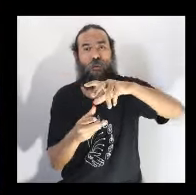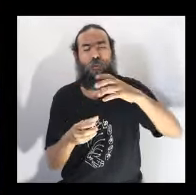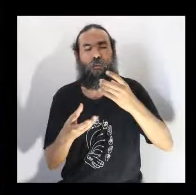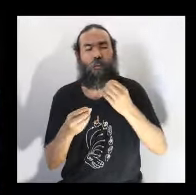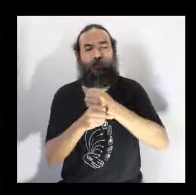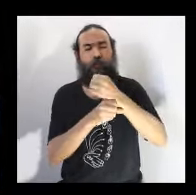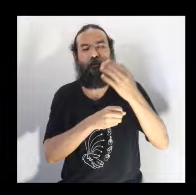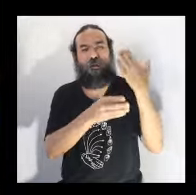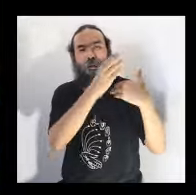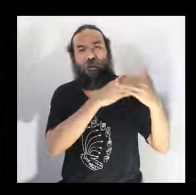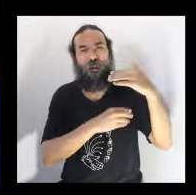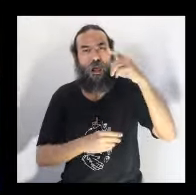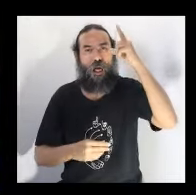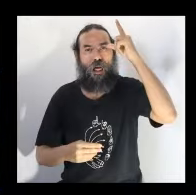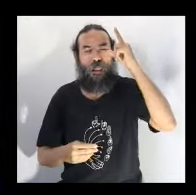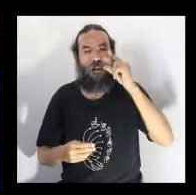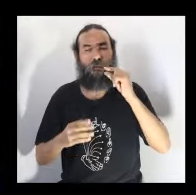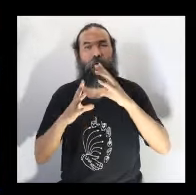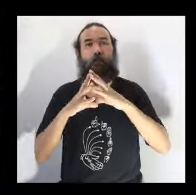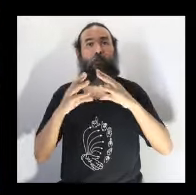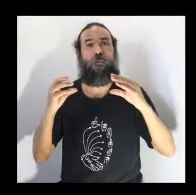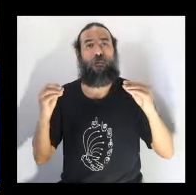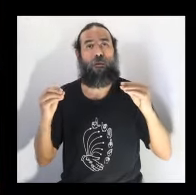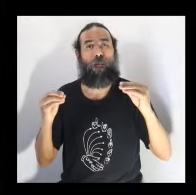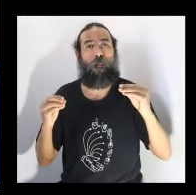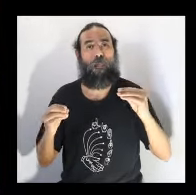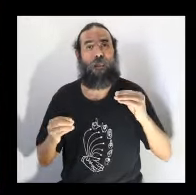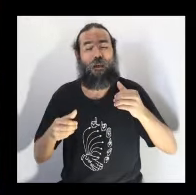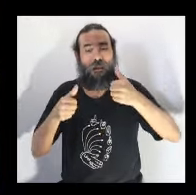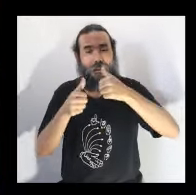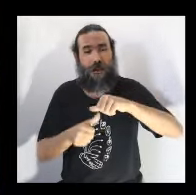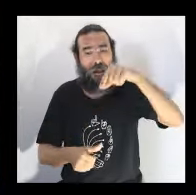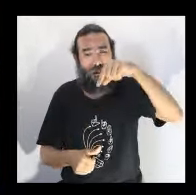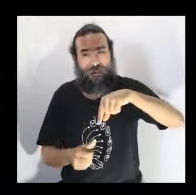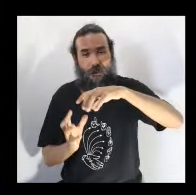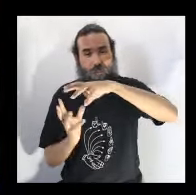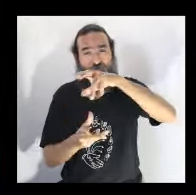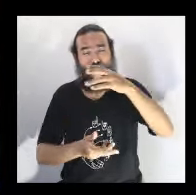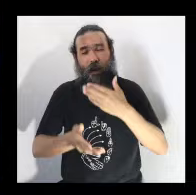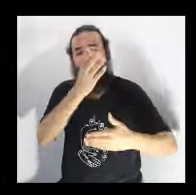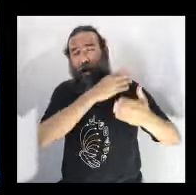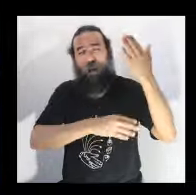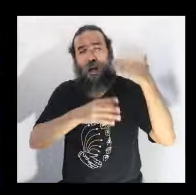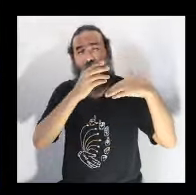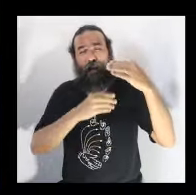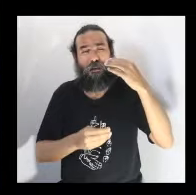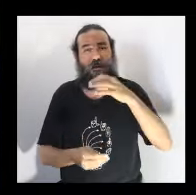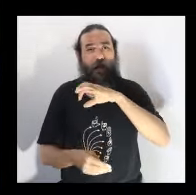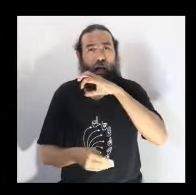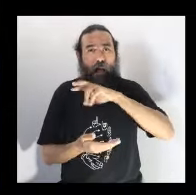já confortou muita gente com alívio e cura reais e tem dado aqui na terra de antes do animal